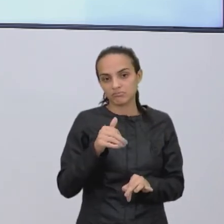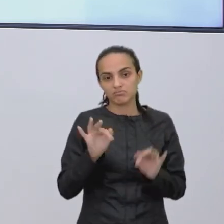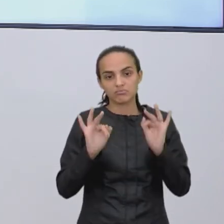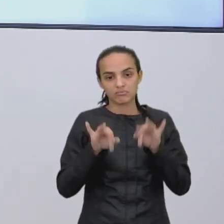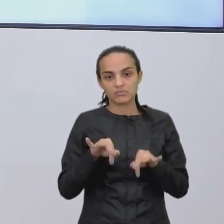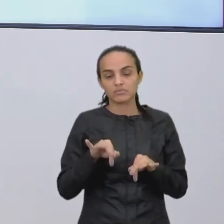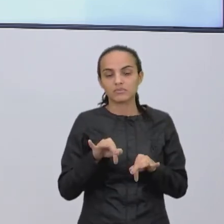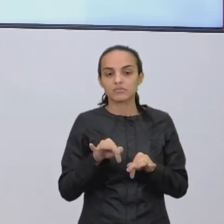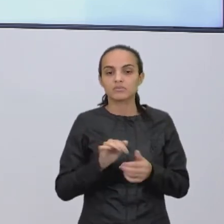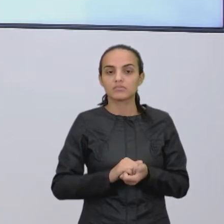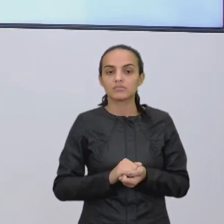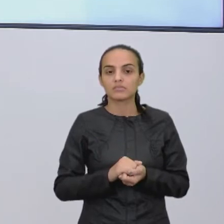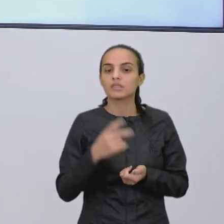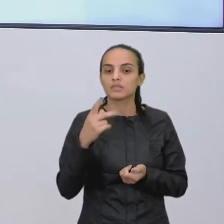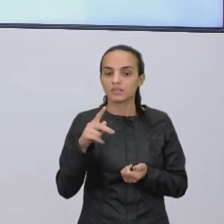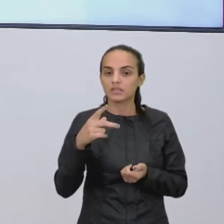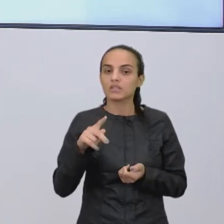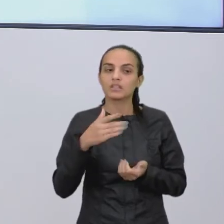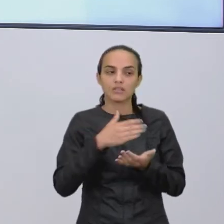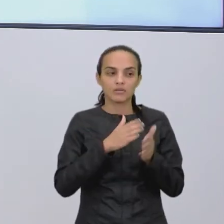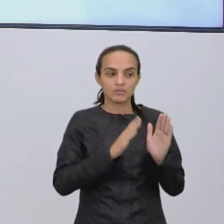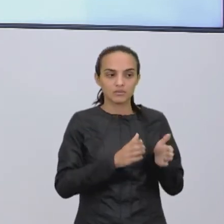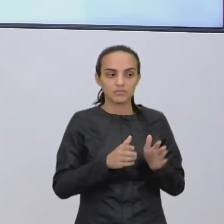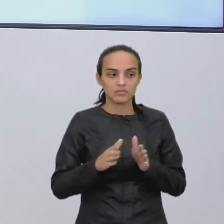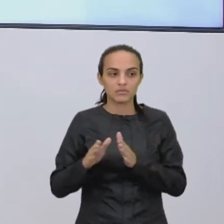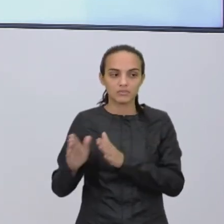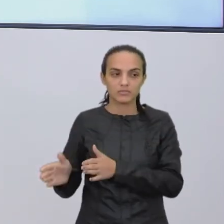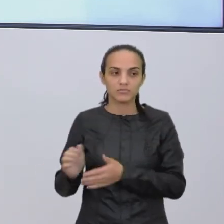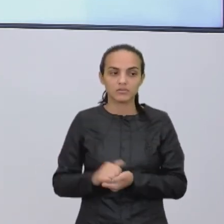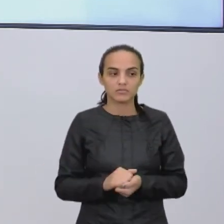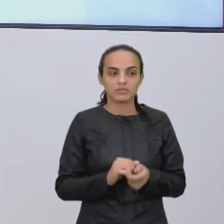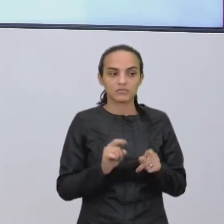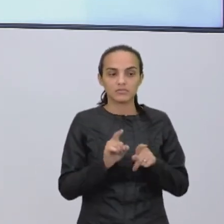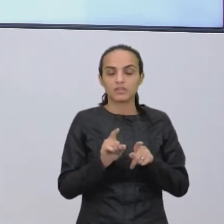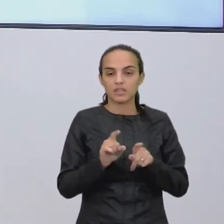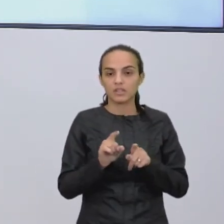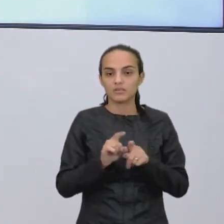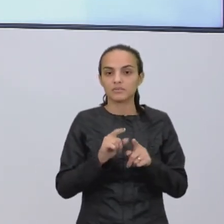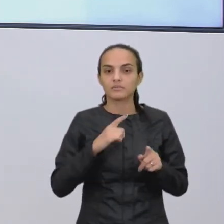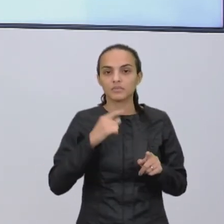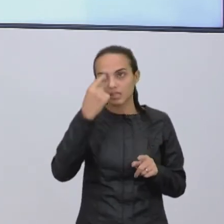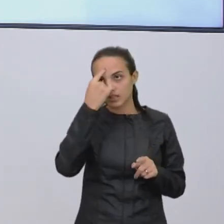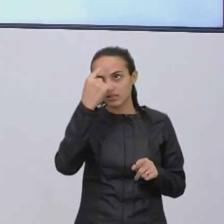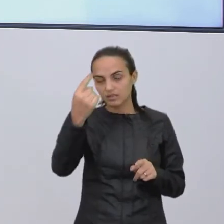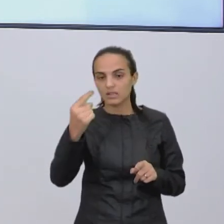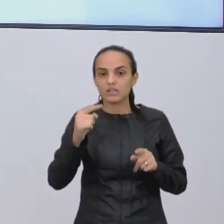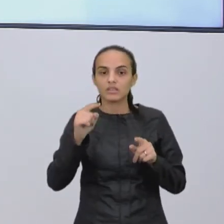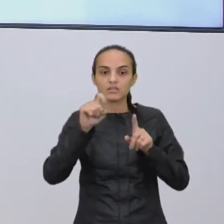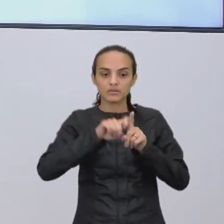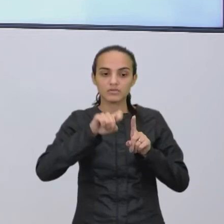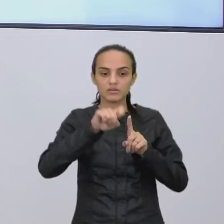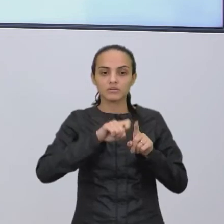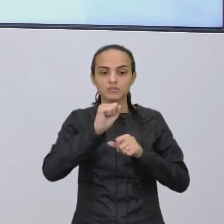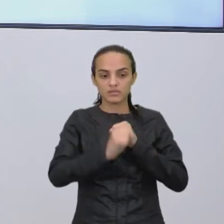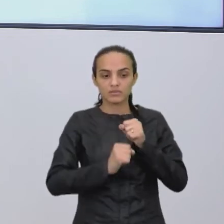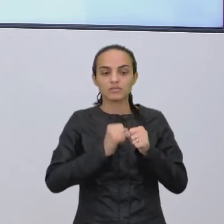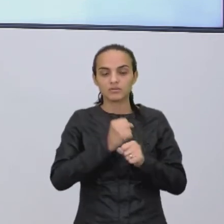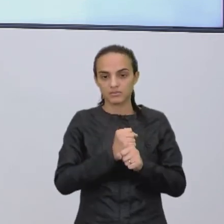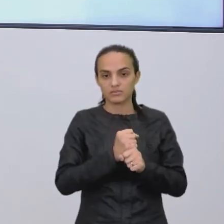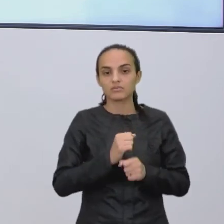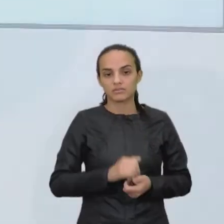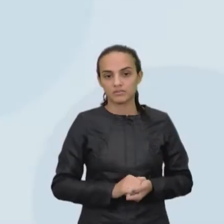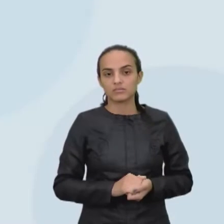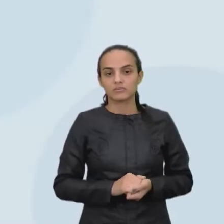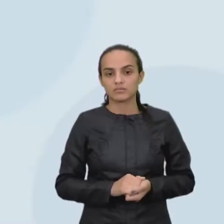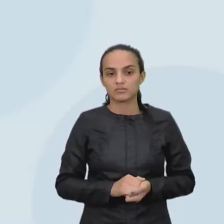finalizando aí. Então, perceba que existe uma ordem. Essa é muito comum, né? A ideia dos meses do ano, né? A gente sabe que janeiro é o